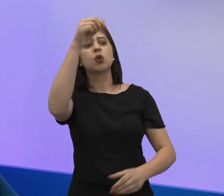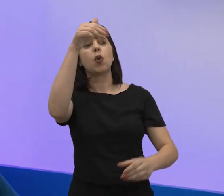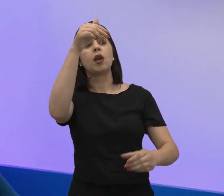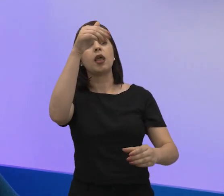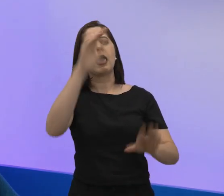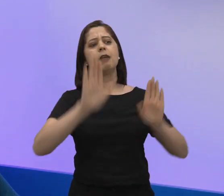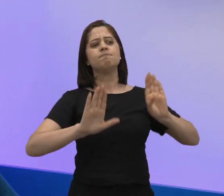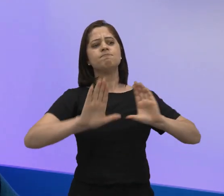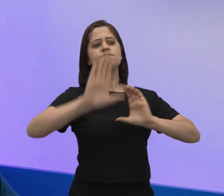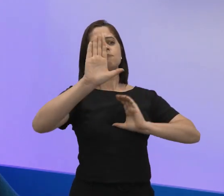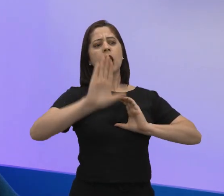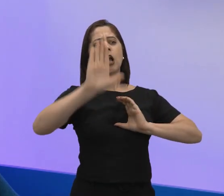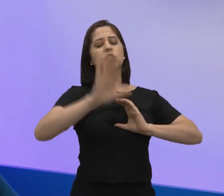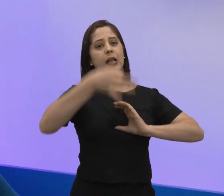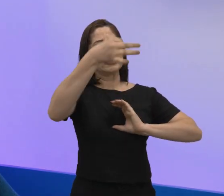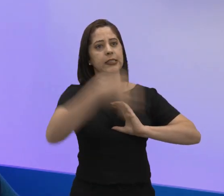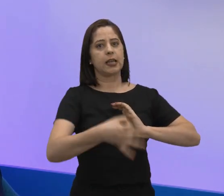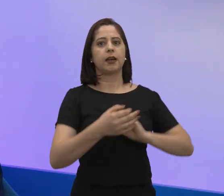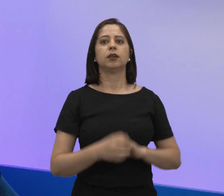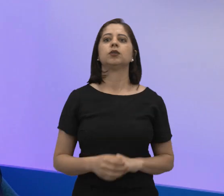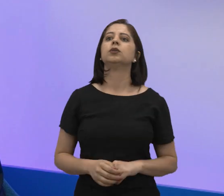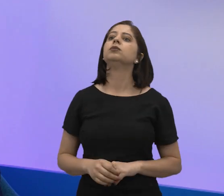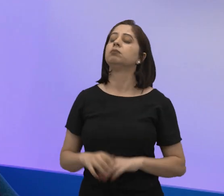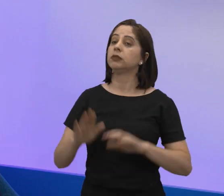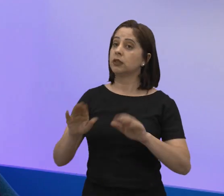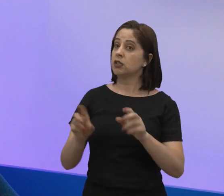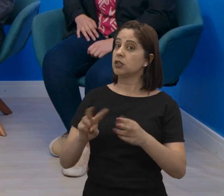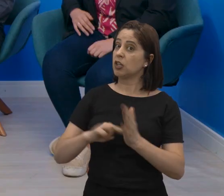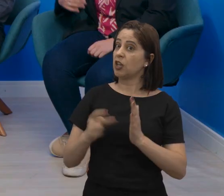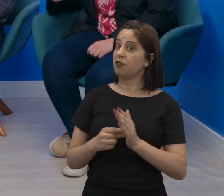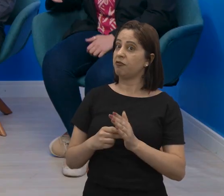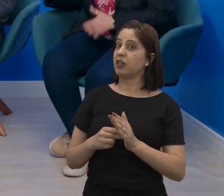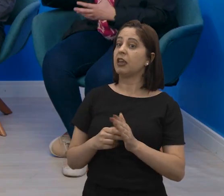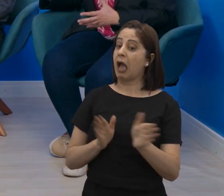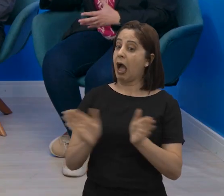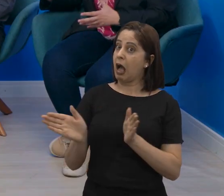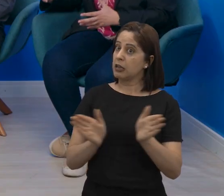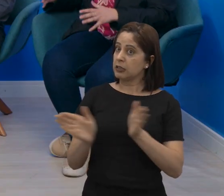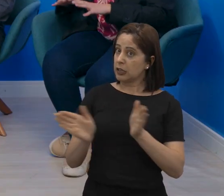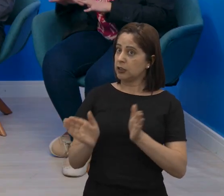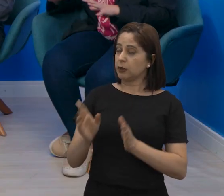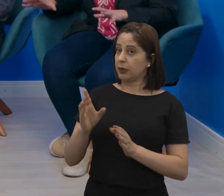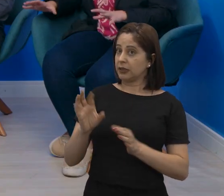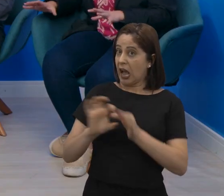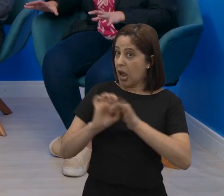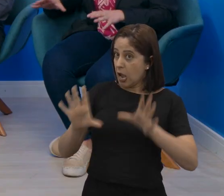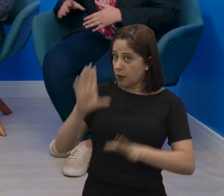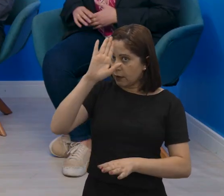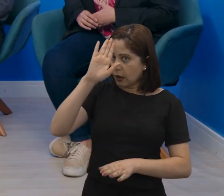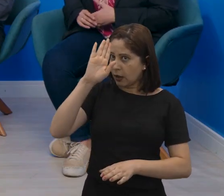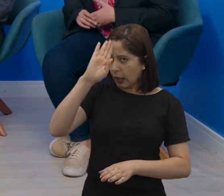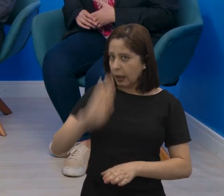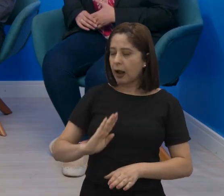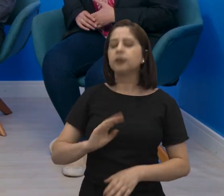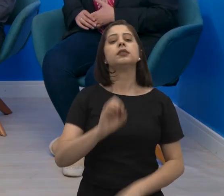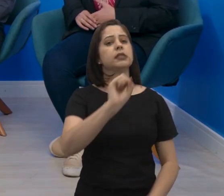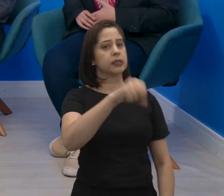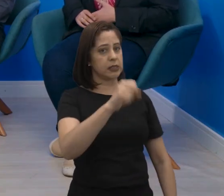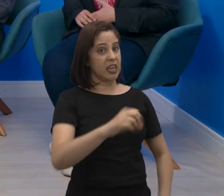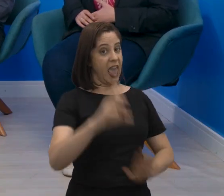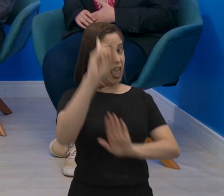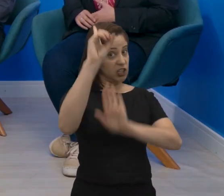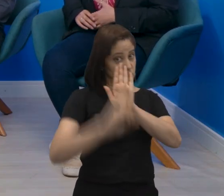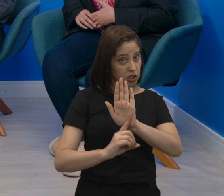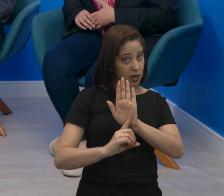com confiança e em quem irão votar nas eleições. É uma questão de acesso democrático, então, para todos conseguirem ver. Sim, é um